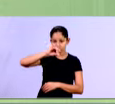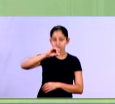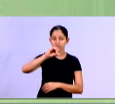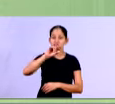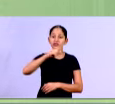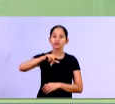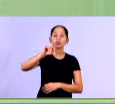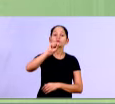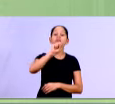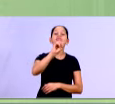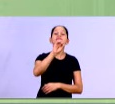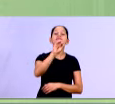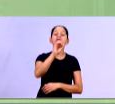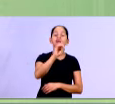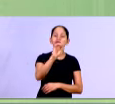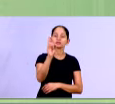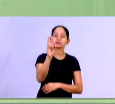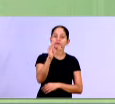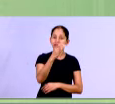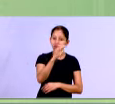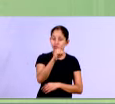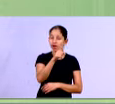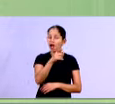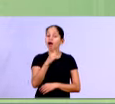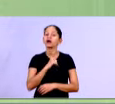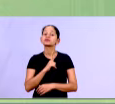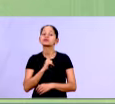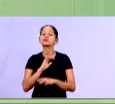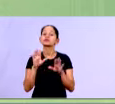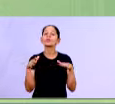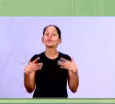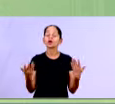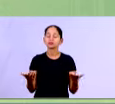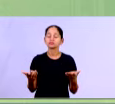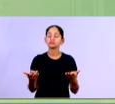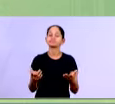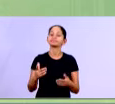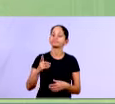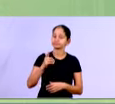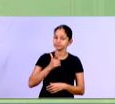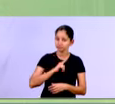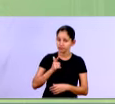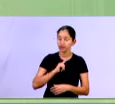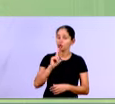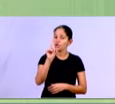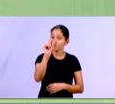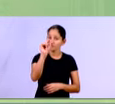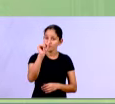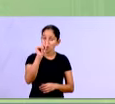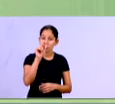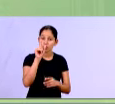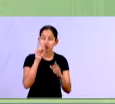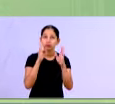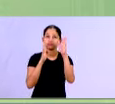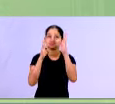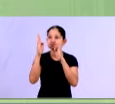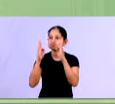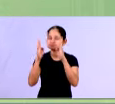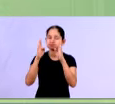3.949,80 centavos. Vai ser igual, observe que eu estou colocando, ó, valor futuro no lugar de valor futuro.